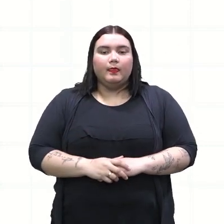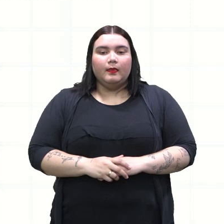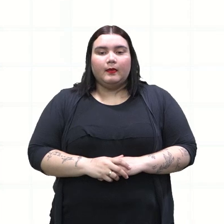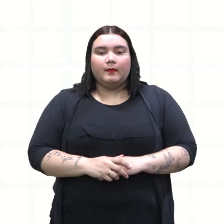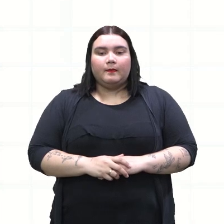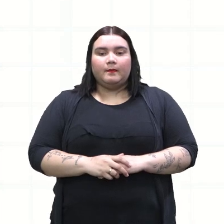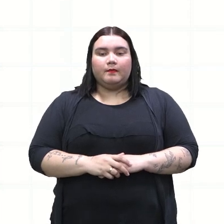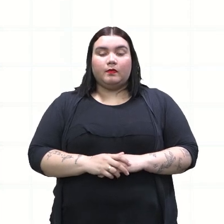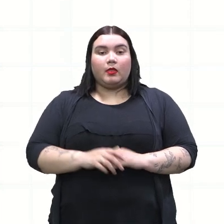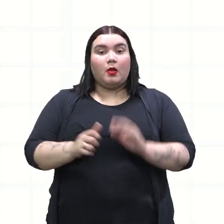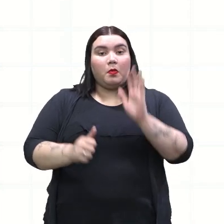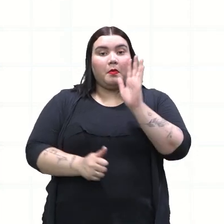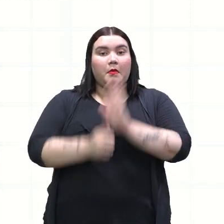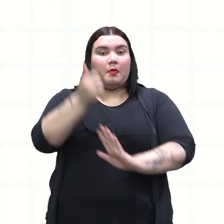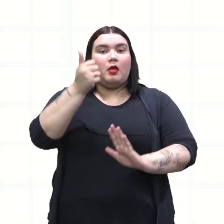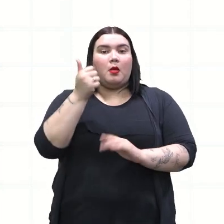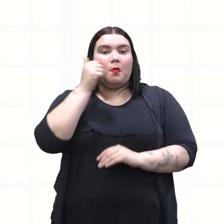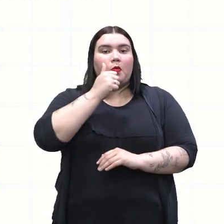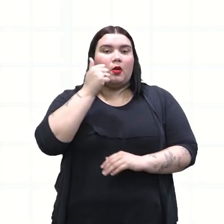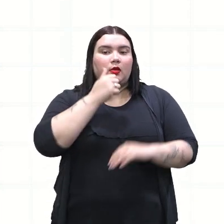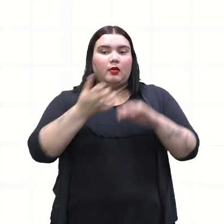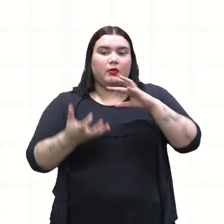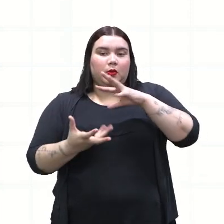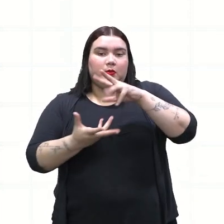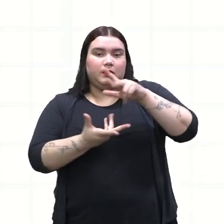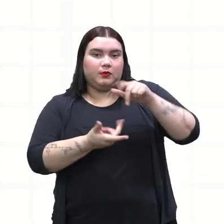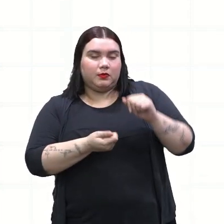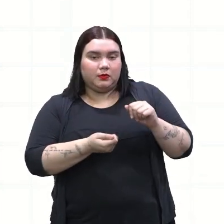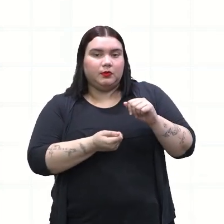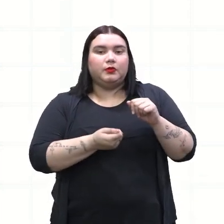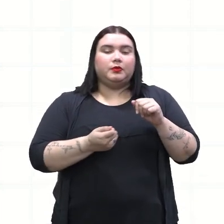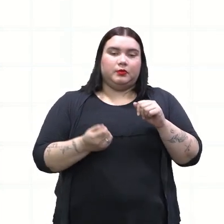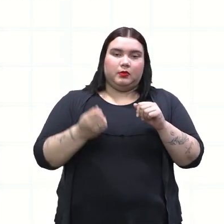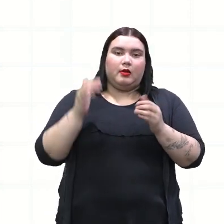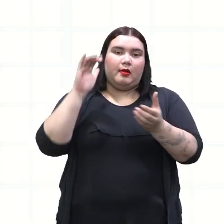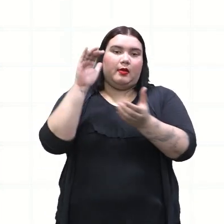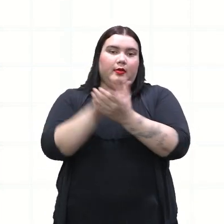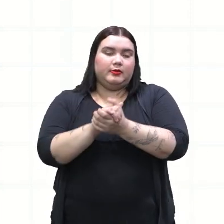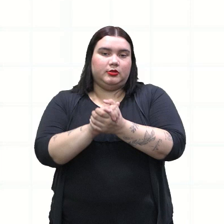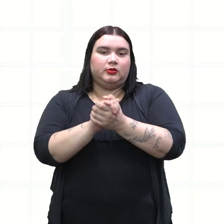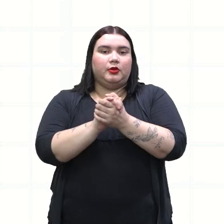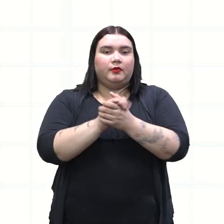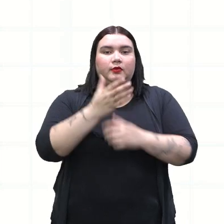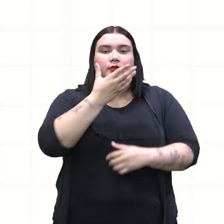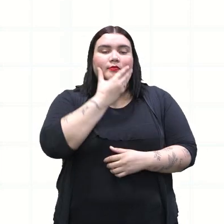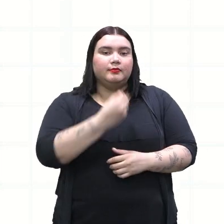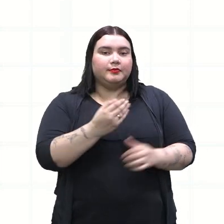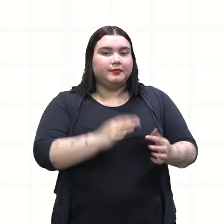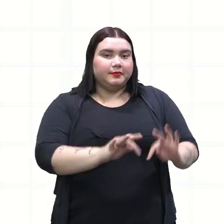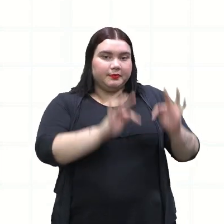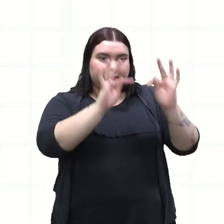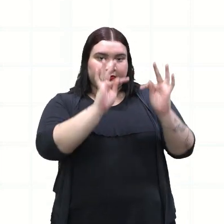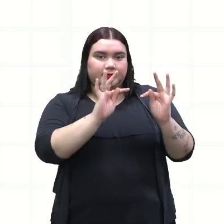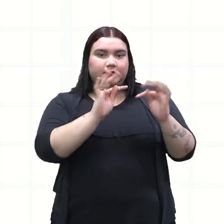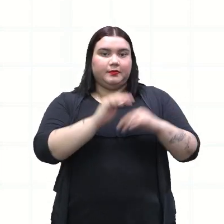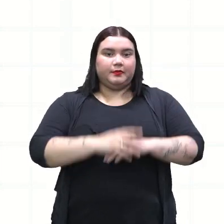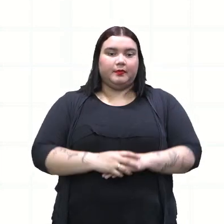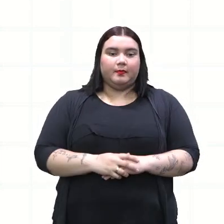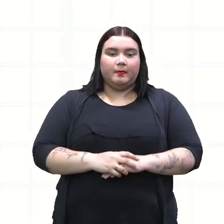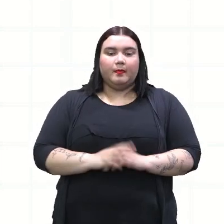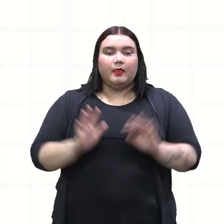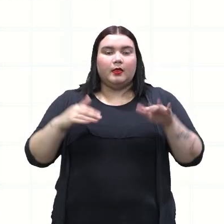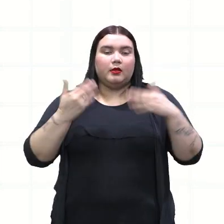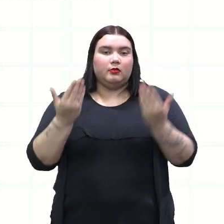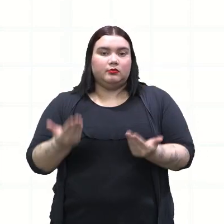primeira mulher no mundo que vai se casar com uma inteligência artificial. Então, na